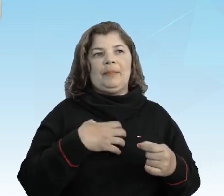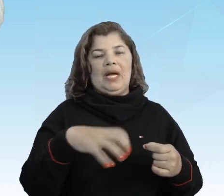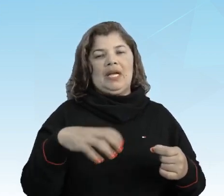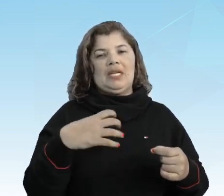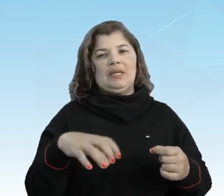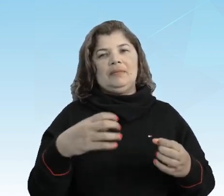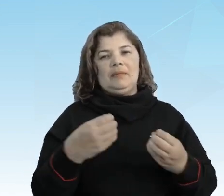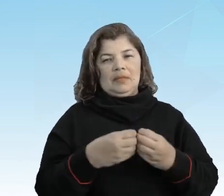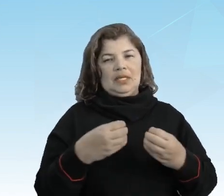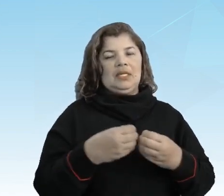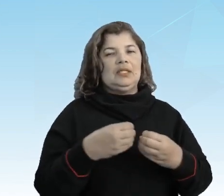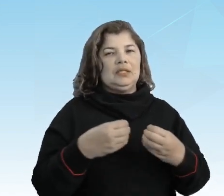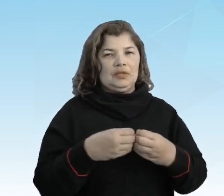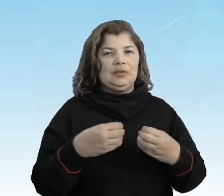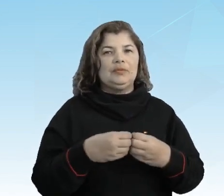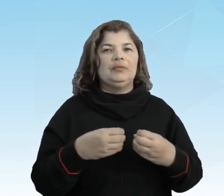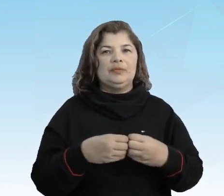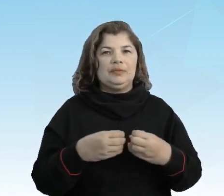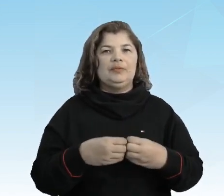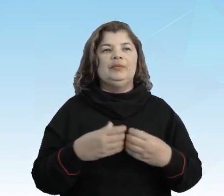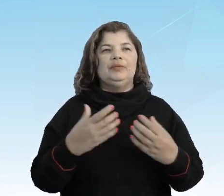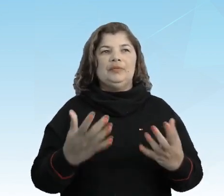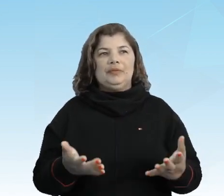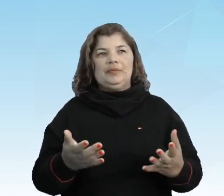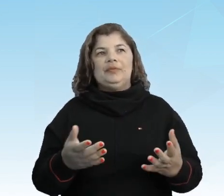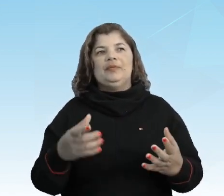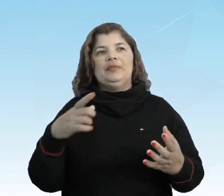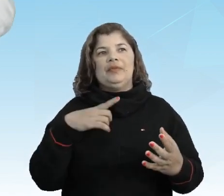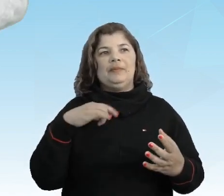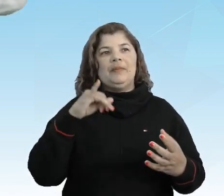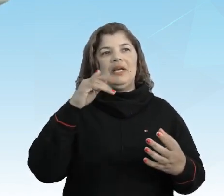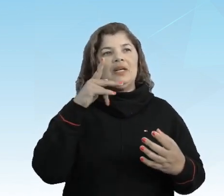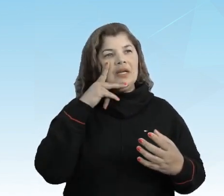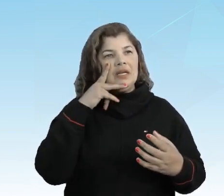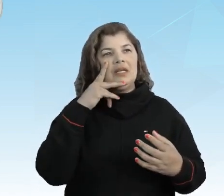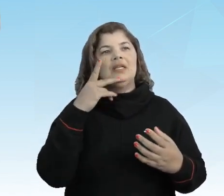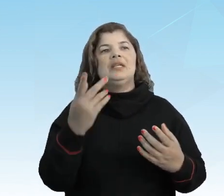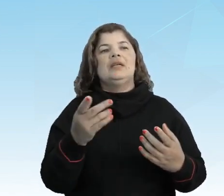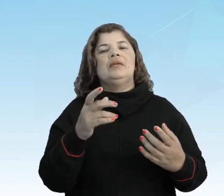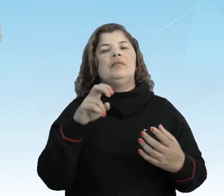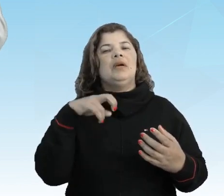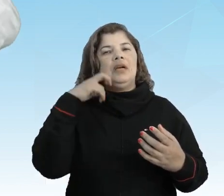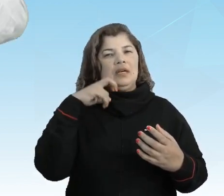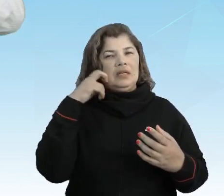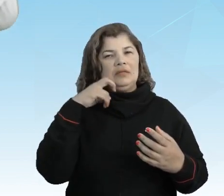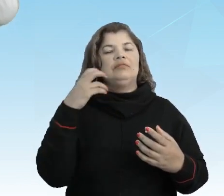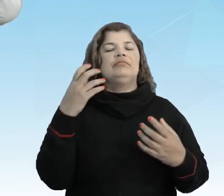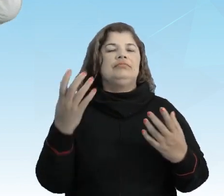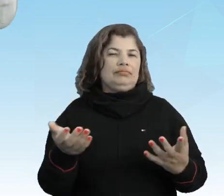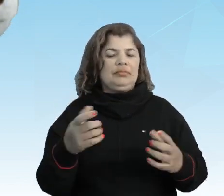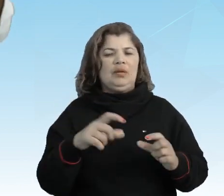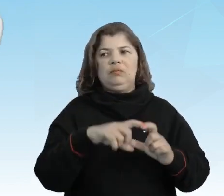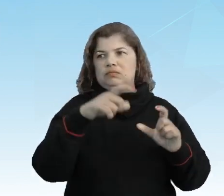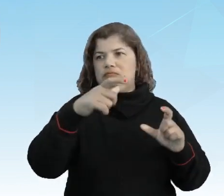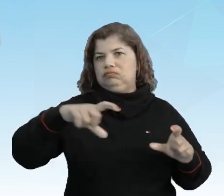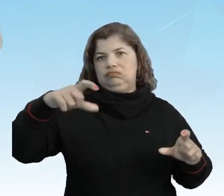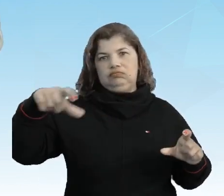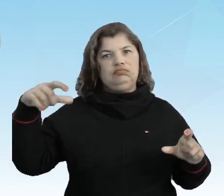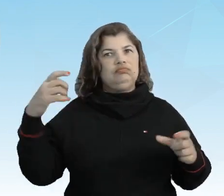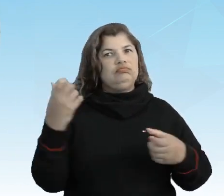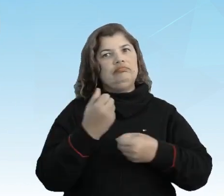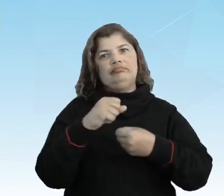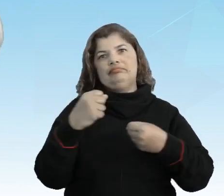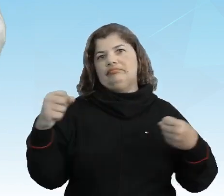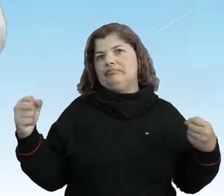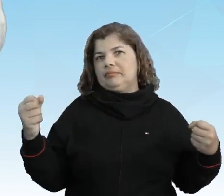Já chegando ali na Bahia, né? Passava pela Paraíba, chegando ao Rio Grande do Norte. Então, Pernambuco era imenso, Pernambuco. Quando